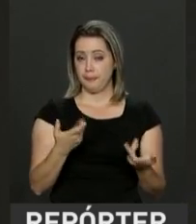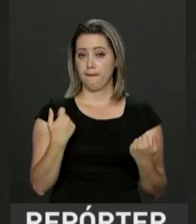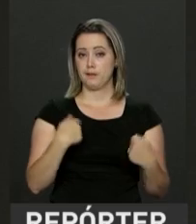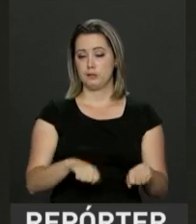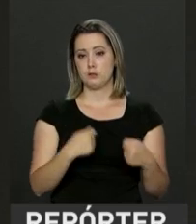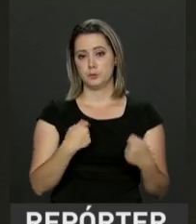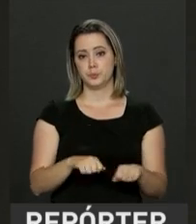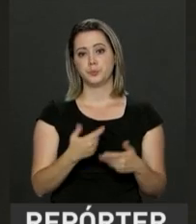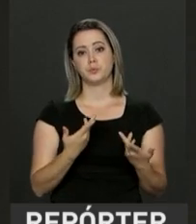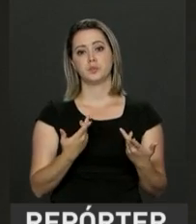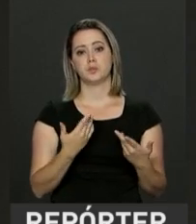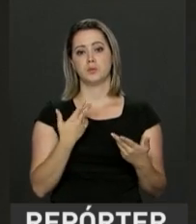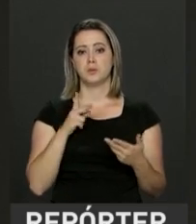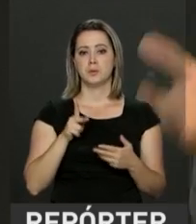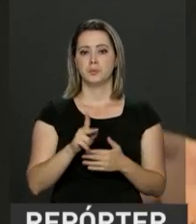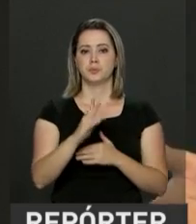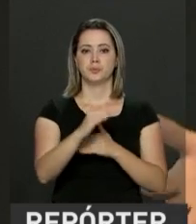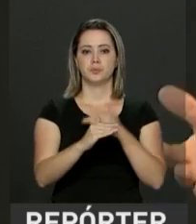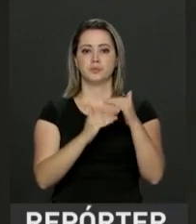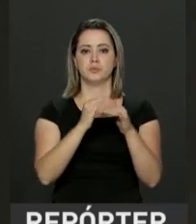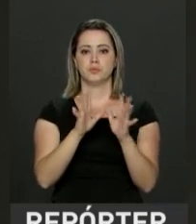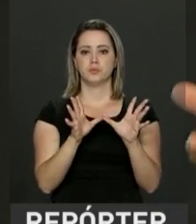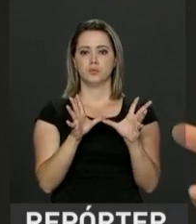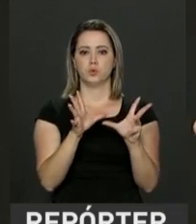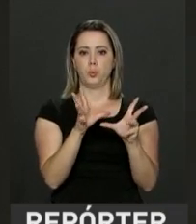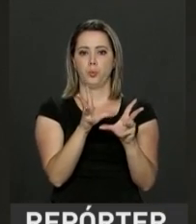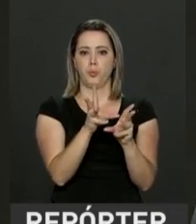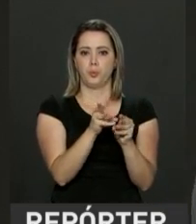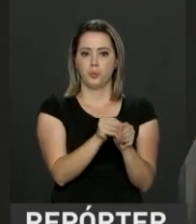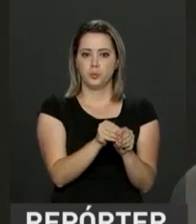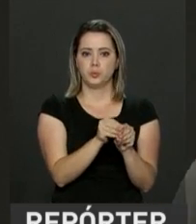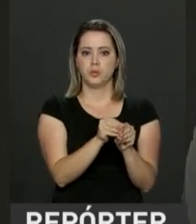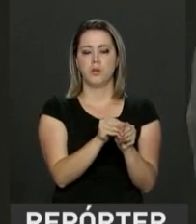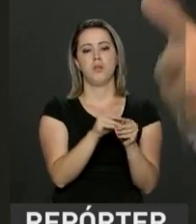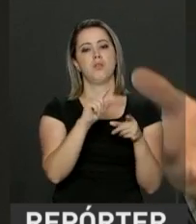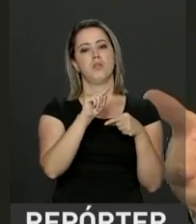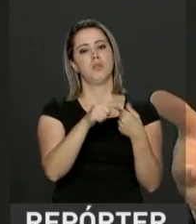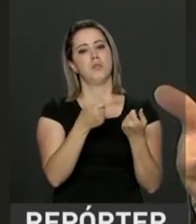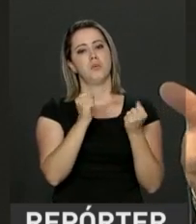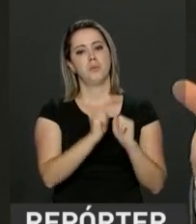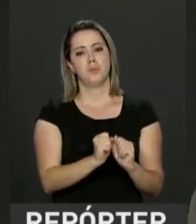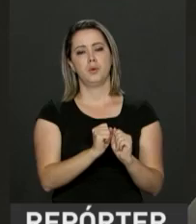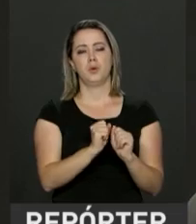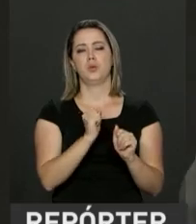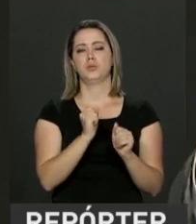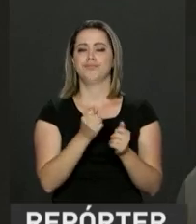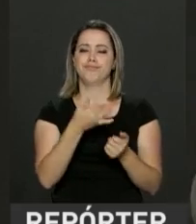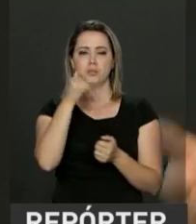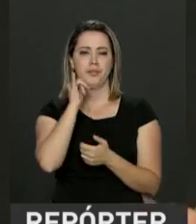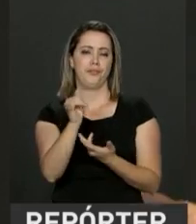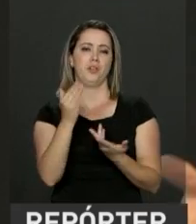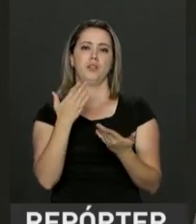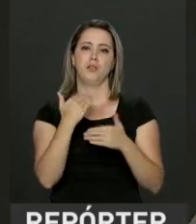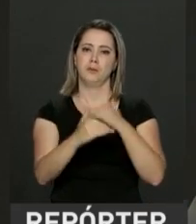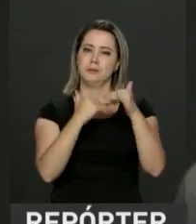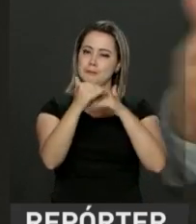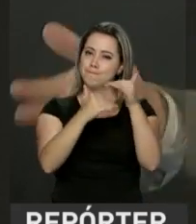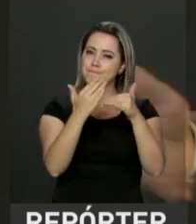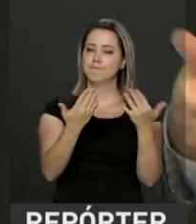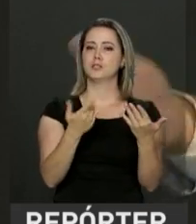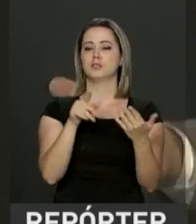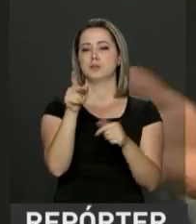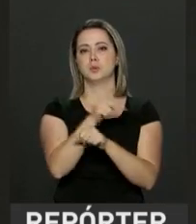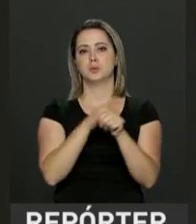Previdência a gente vai cada vez mais exprimindo nos outros investimentos que aumenta a capacidade do país crescer especialmente o investimento vai ser